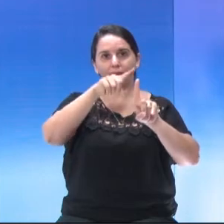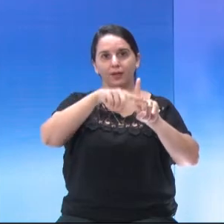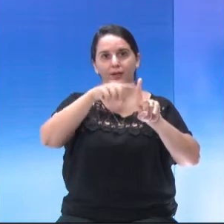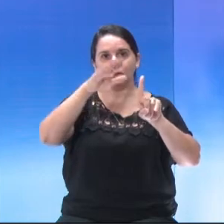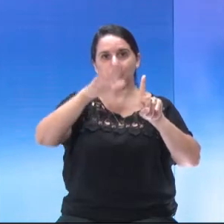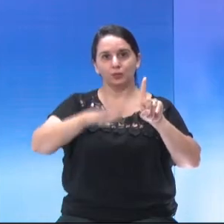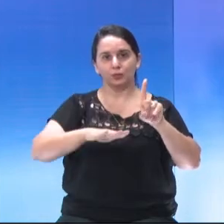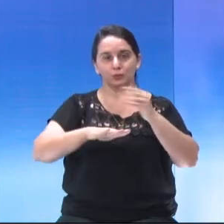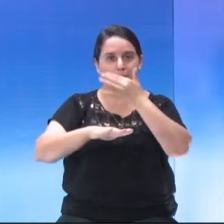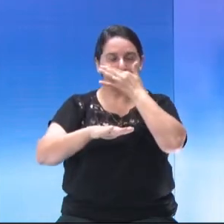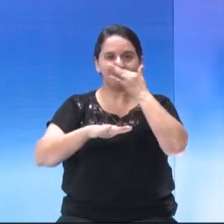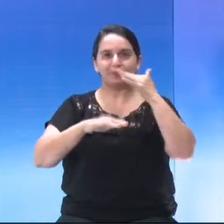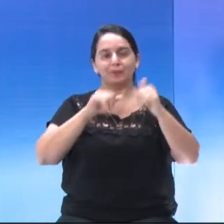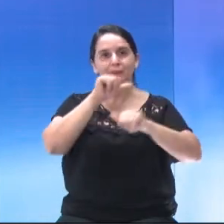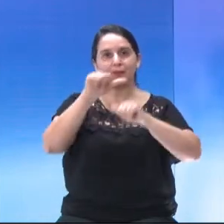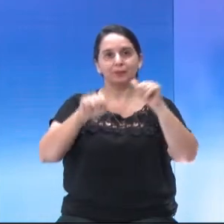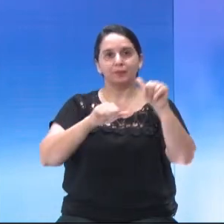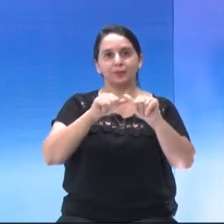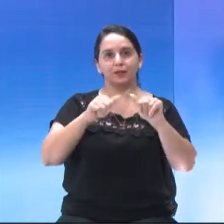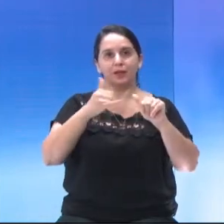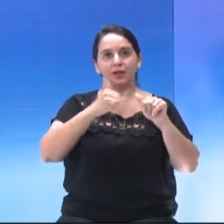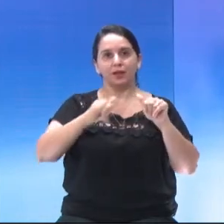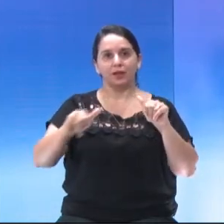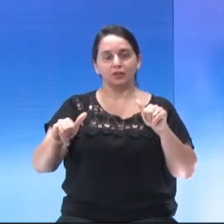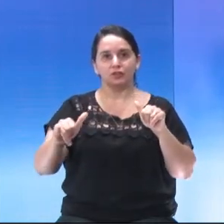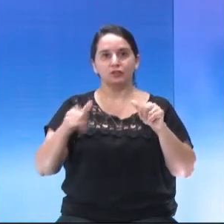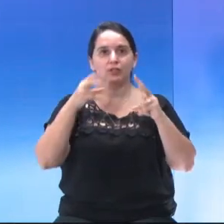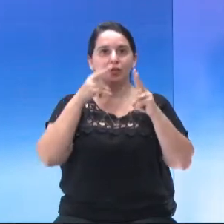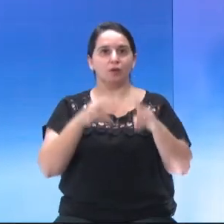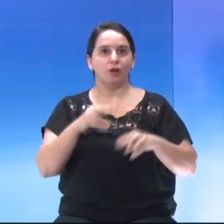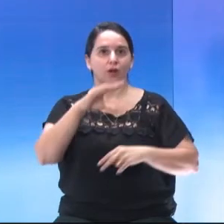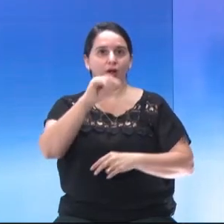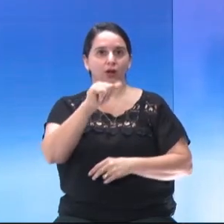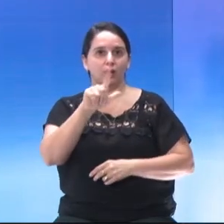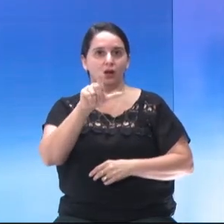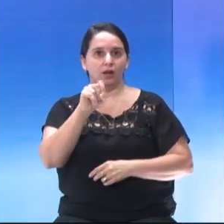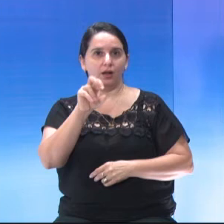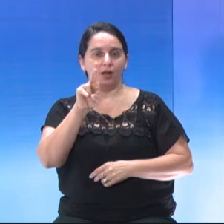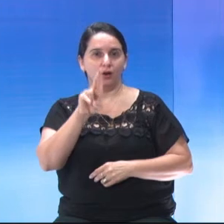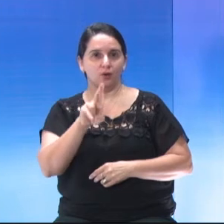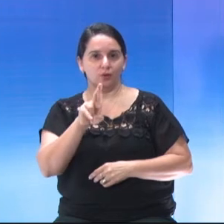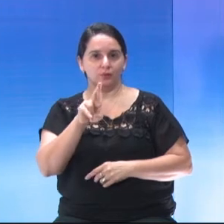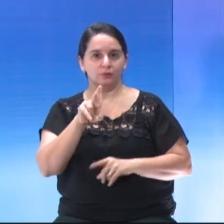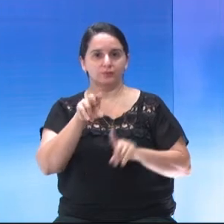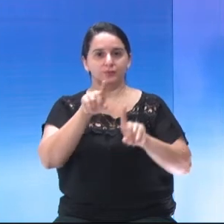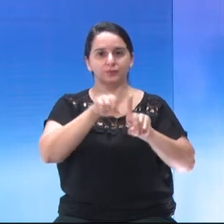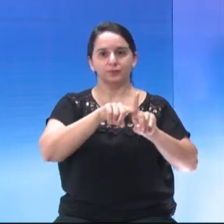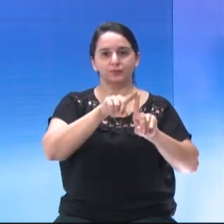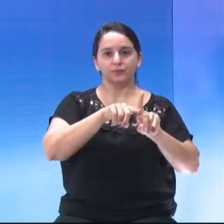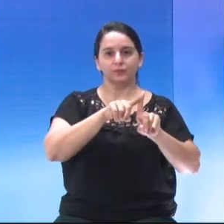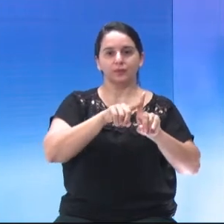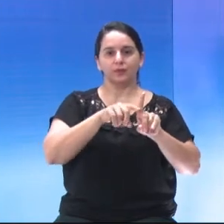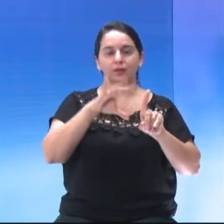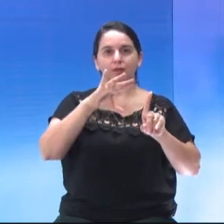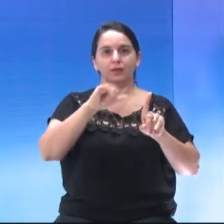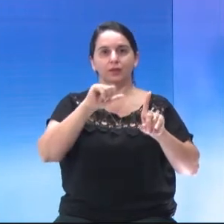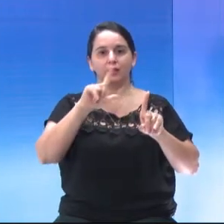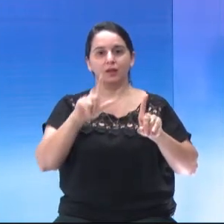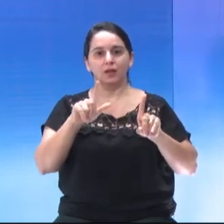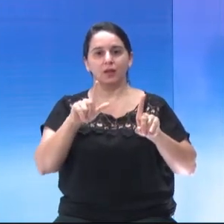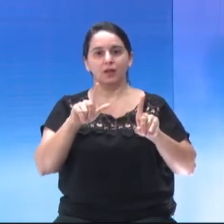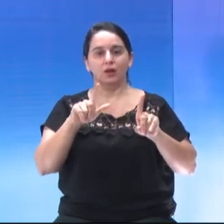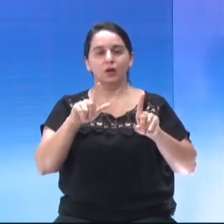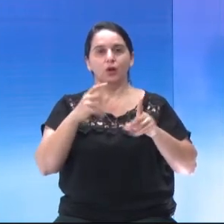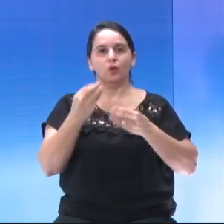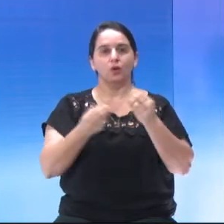transição energética nós chamamos de calor. Esse calor geralmente é medido em calorias, que é representado